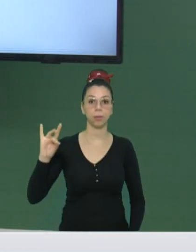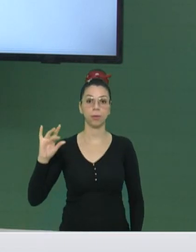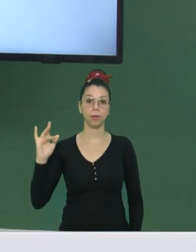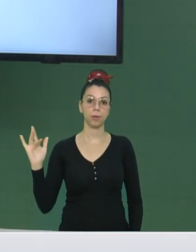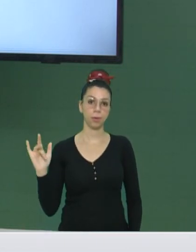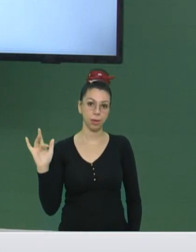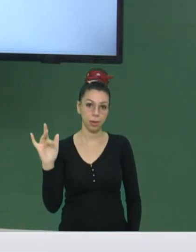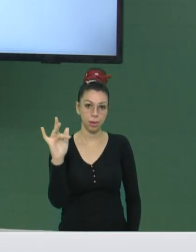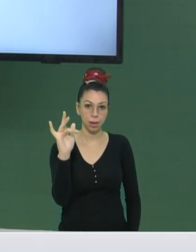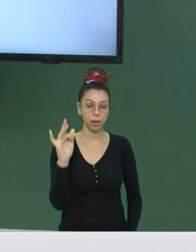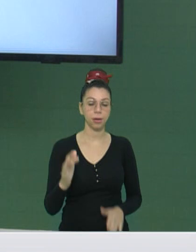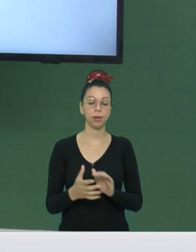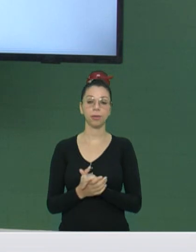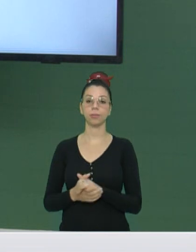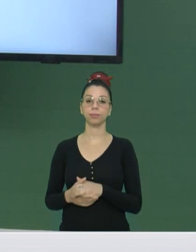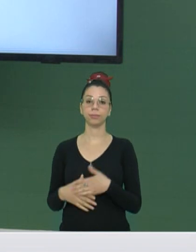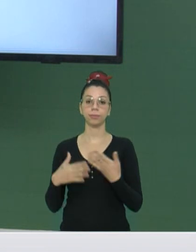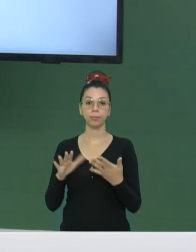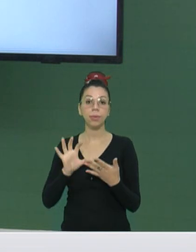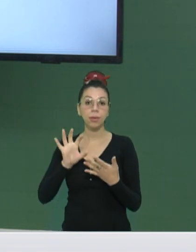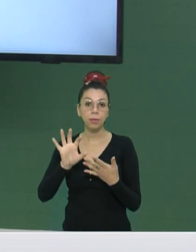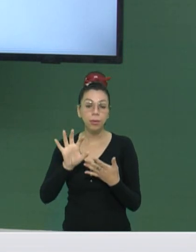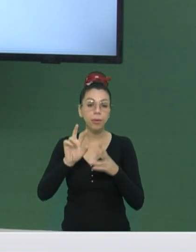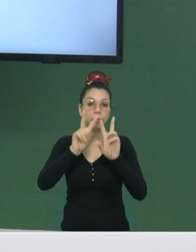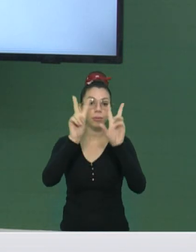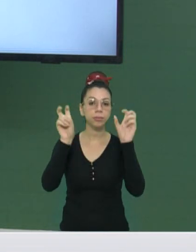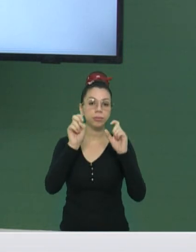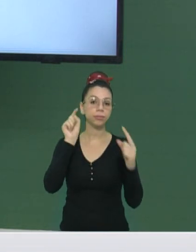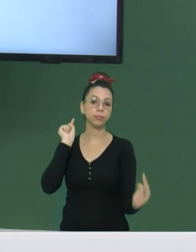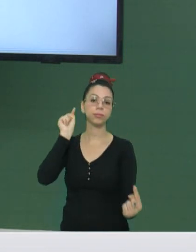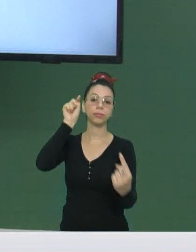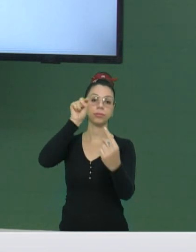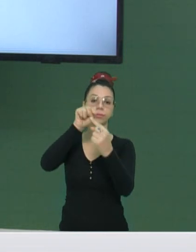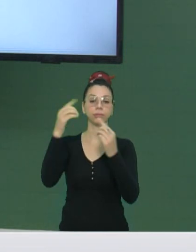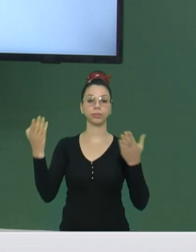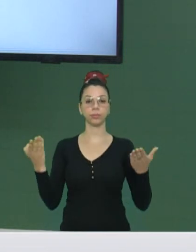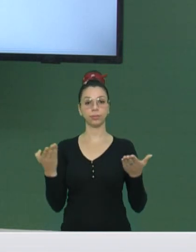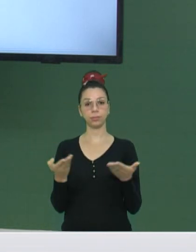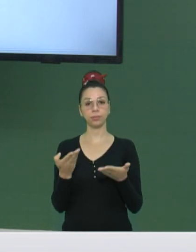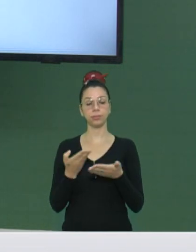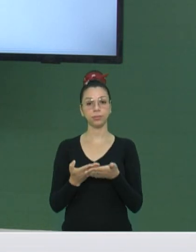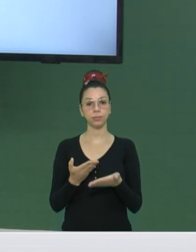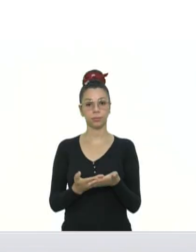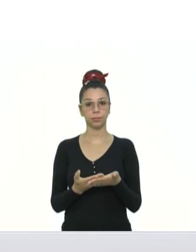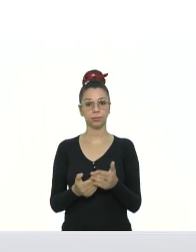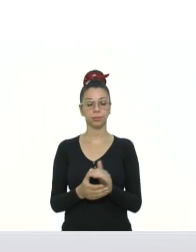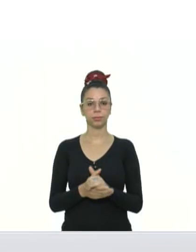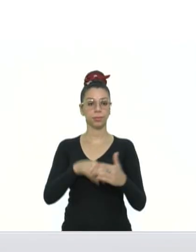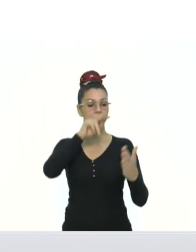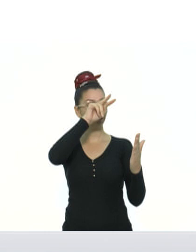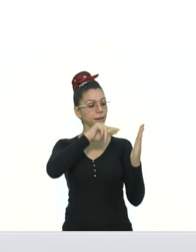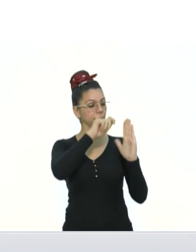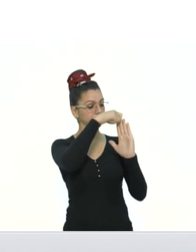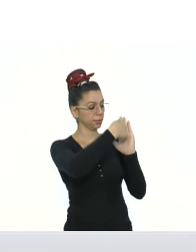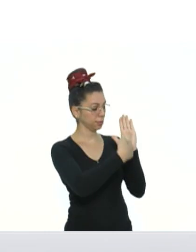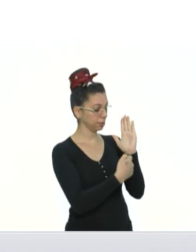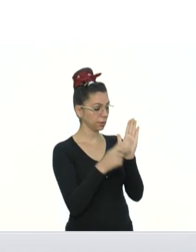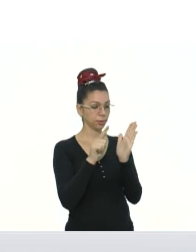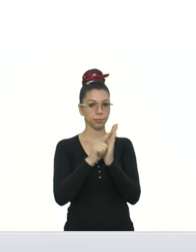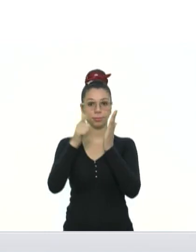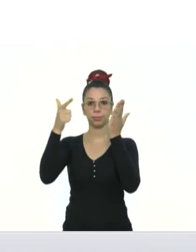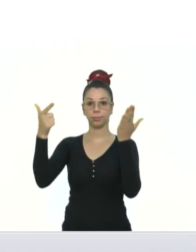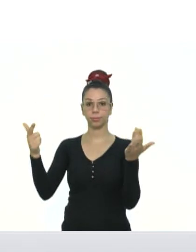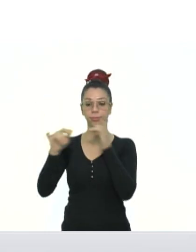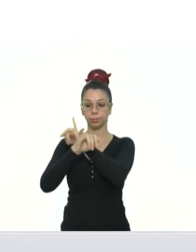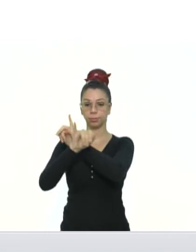né? Esse é o nosso assunto. Nossos objetivos da aula de hoje: ler um texto jornalístico